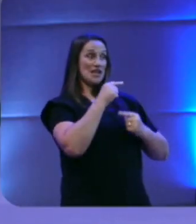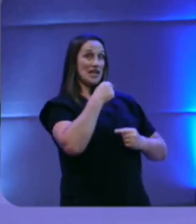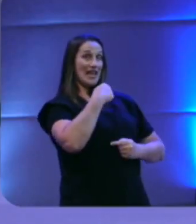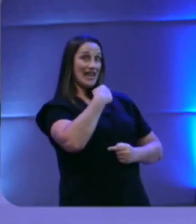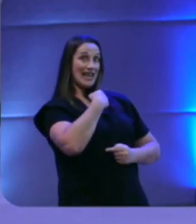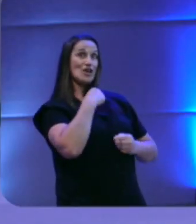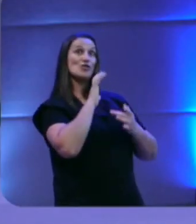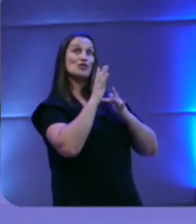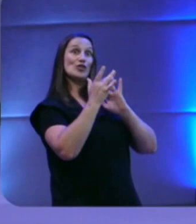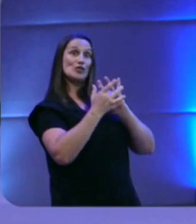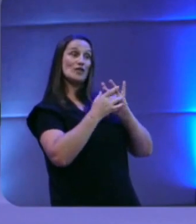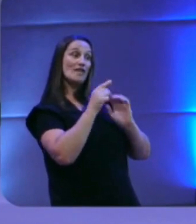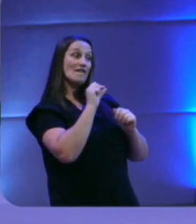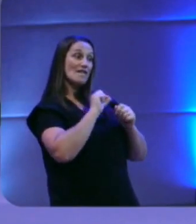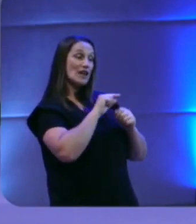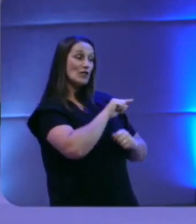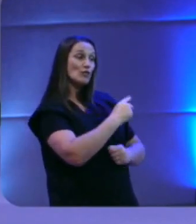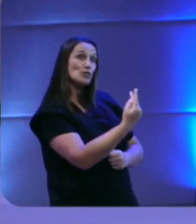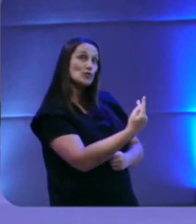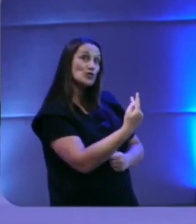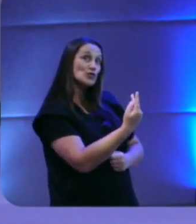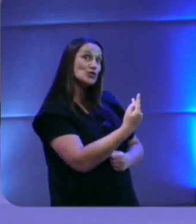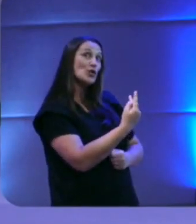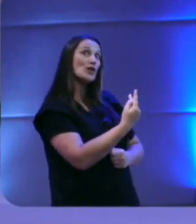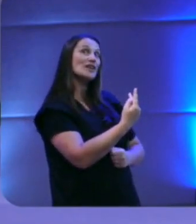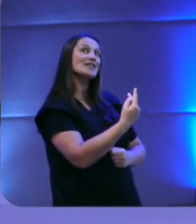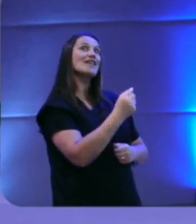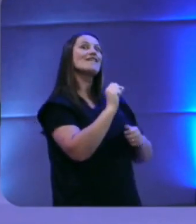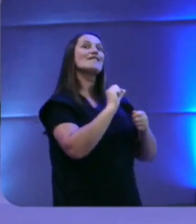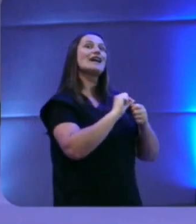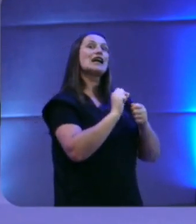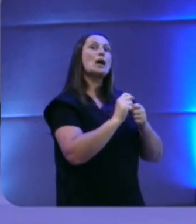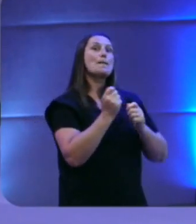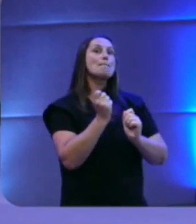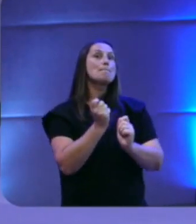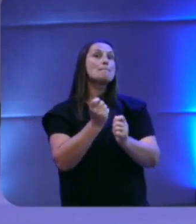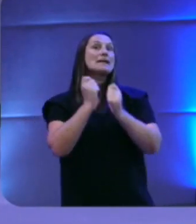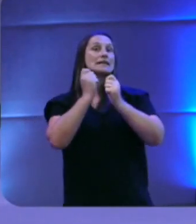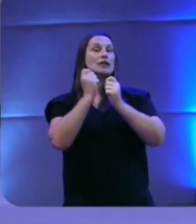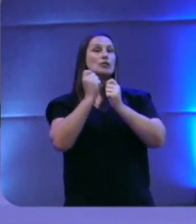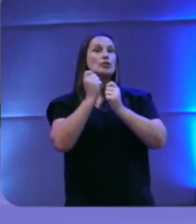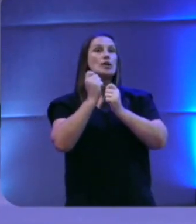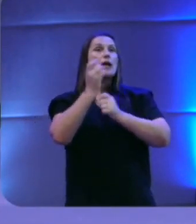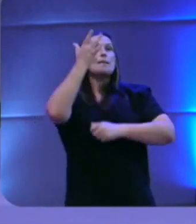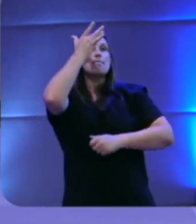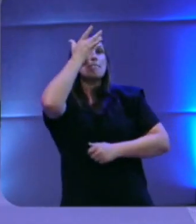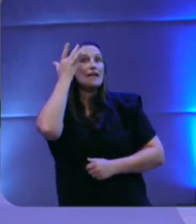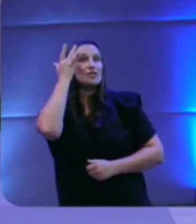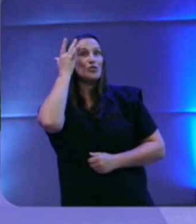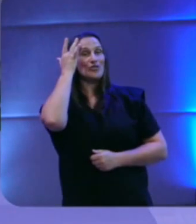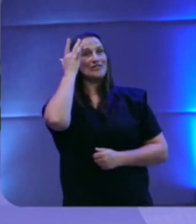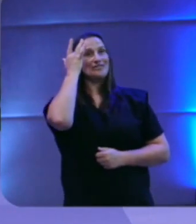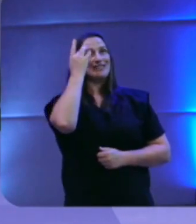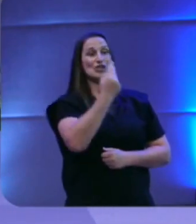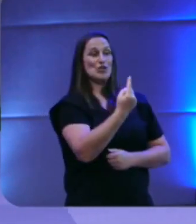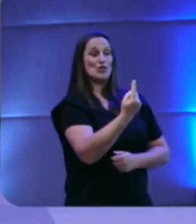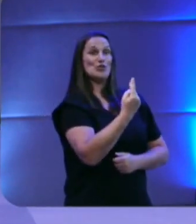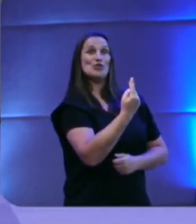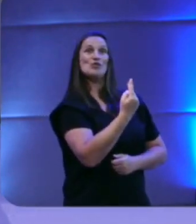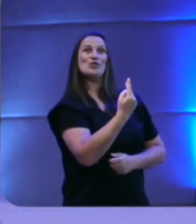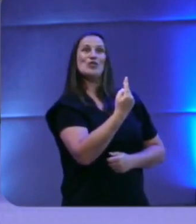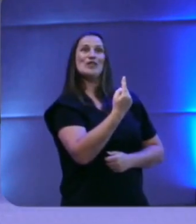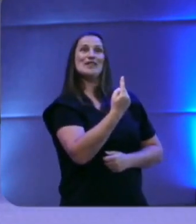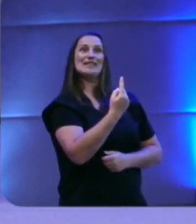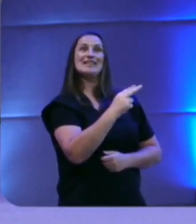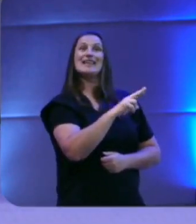essas palavras que Jesus chamou os seus primeiros discípulos para o seu ministério, os 2 irmãos, Pedro e André. E eu